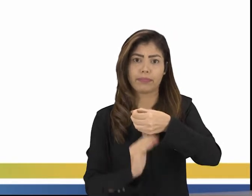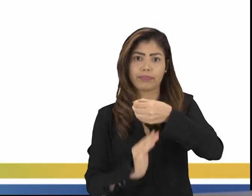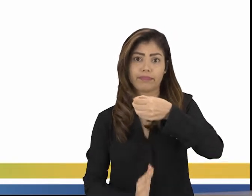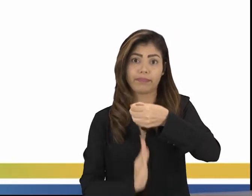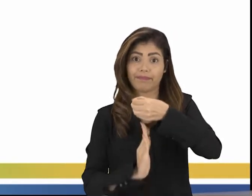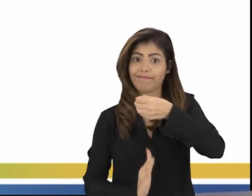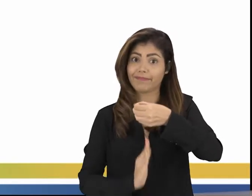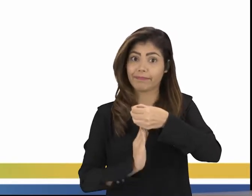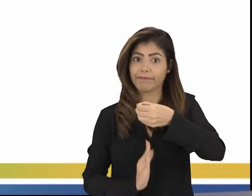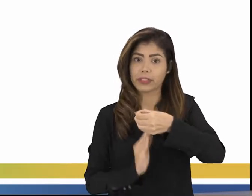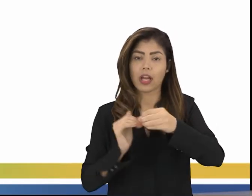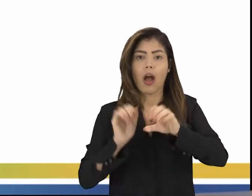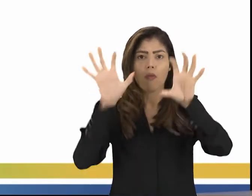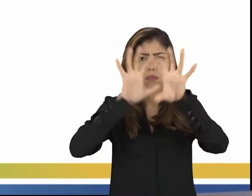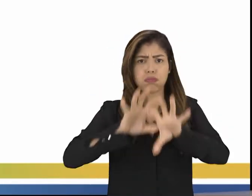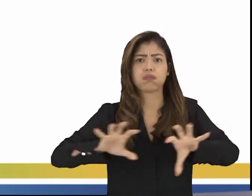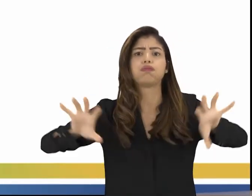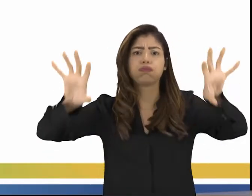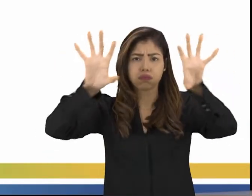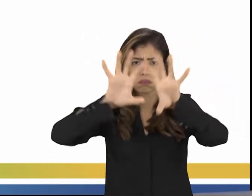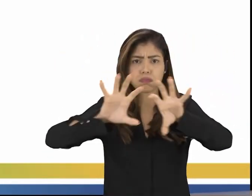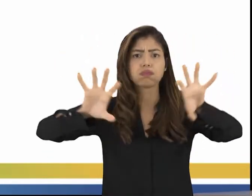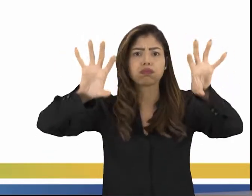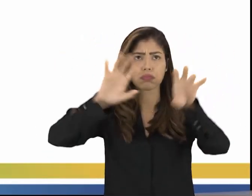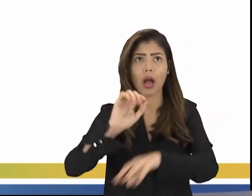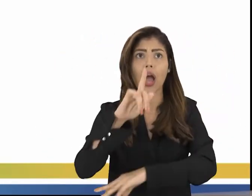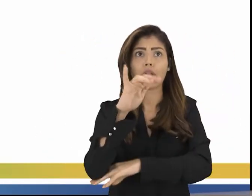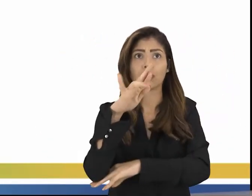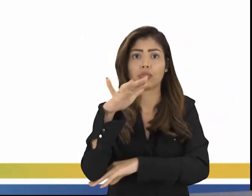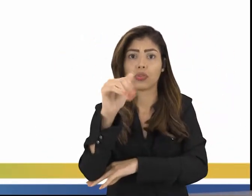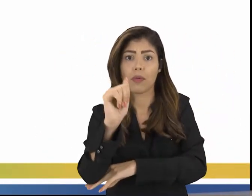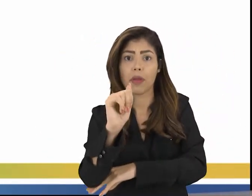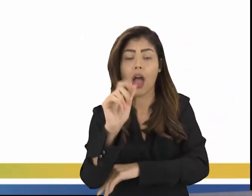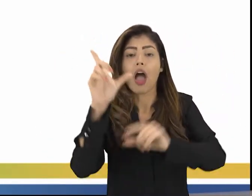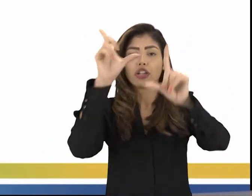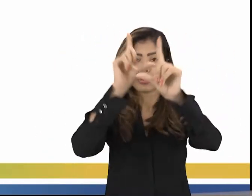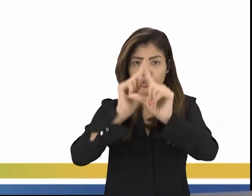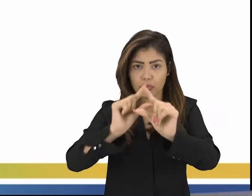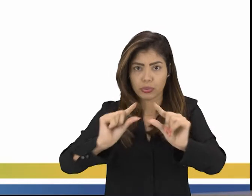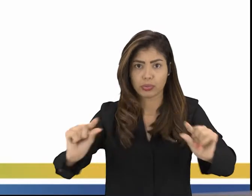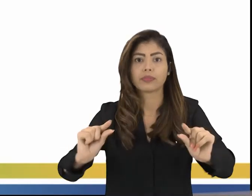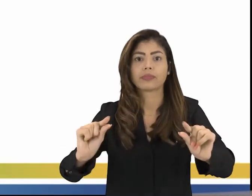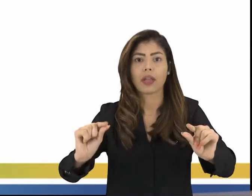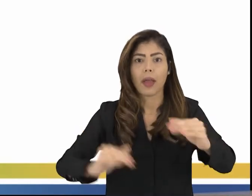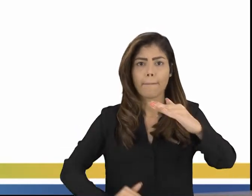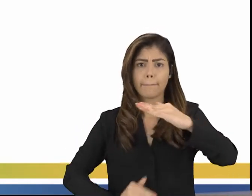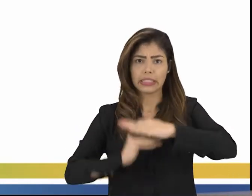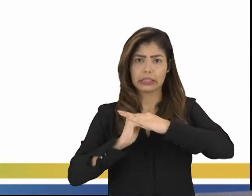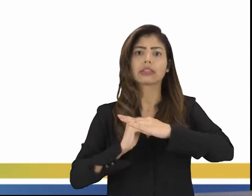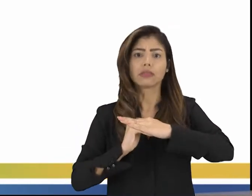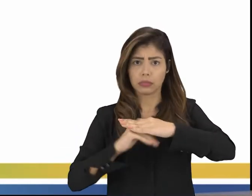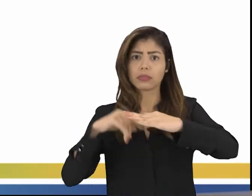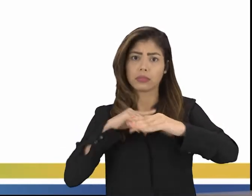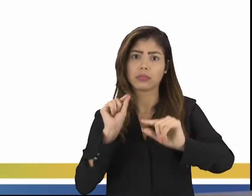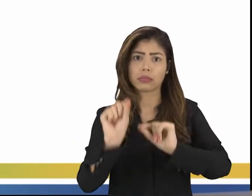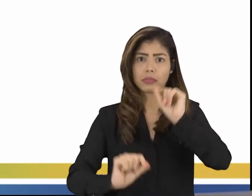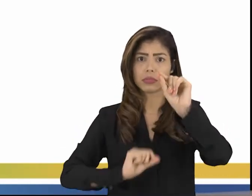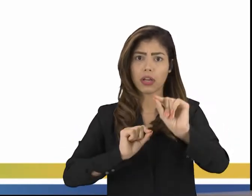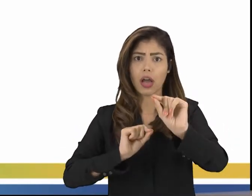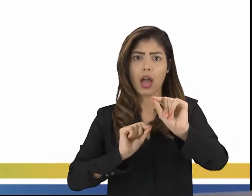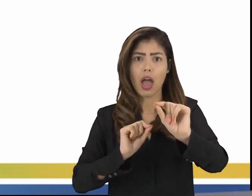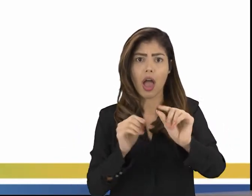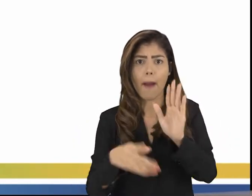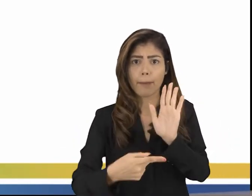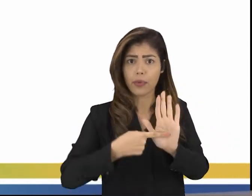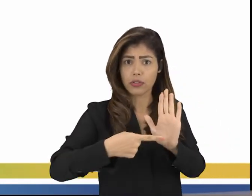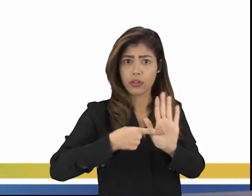estado de vapor. A tonoscopia nada mais é do que a diminuição dessa pressão de vapor devido à presença do